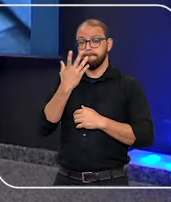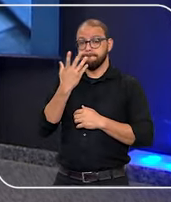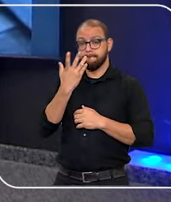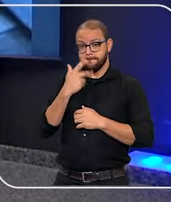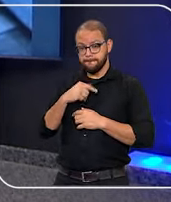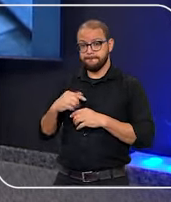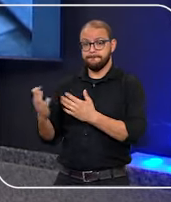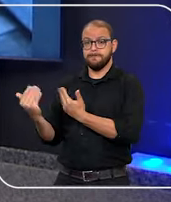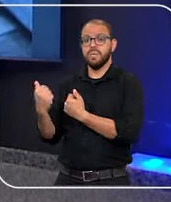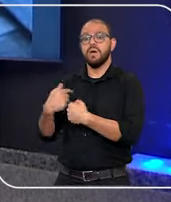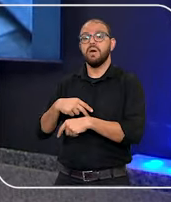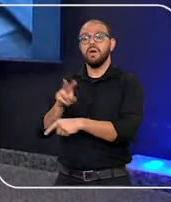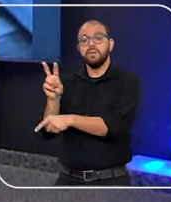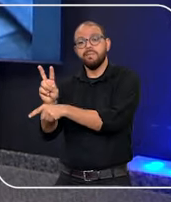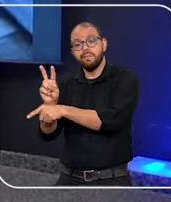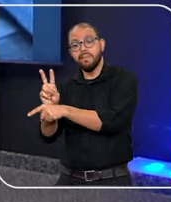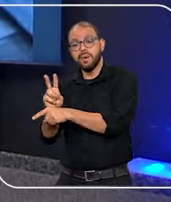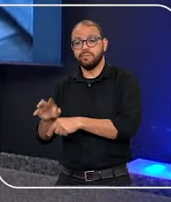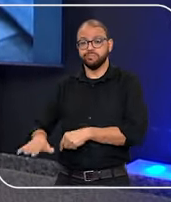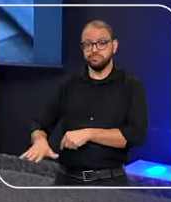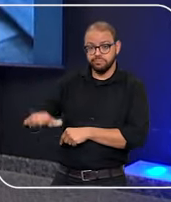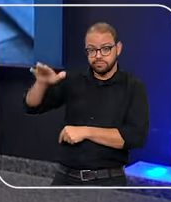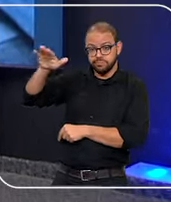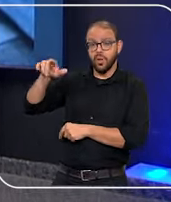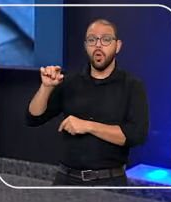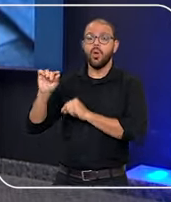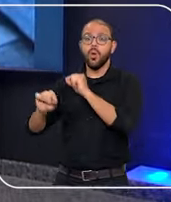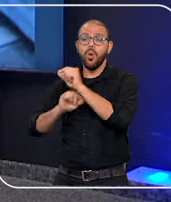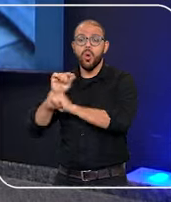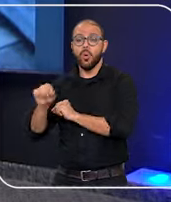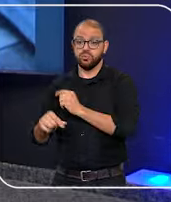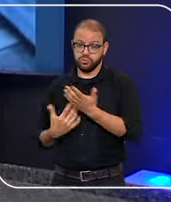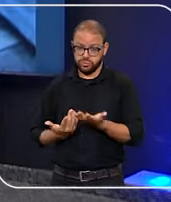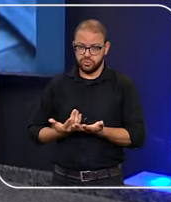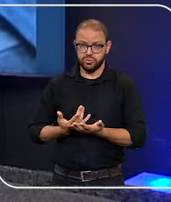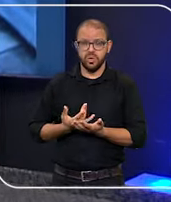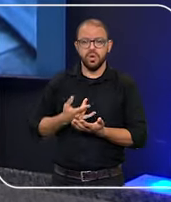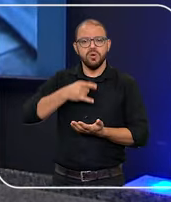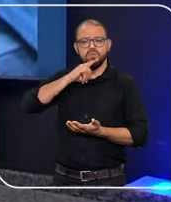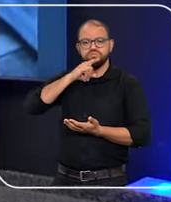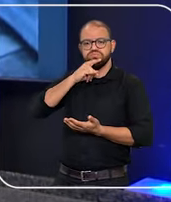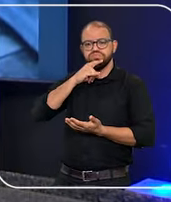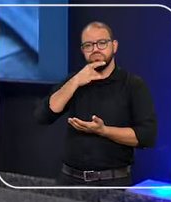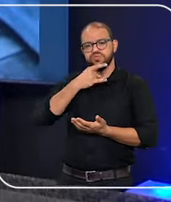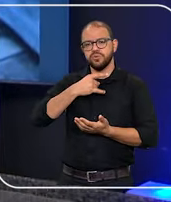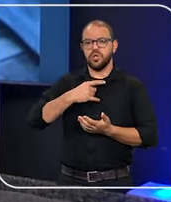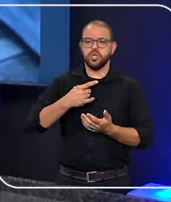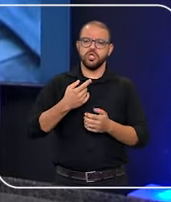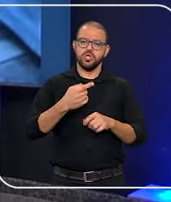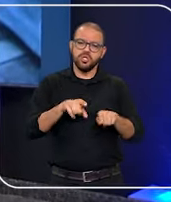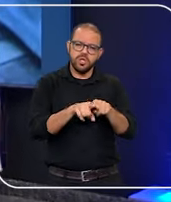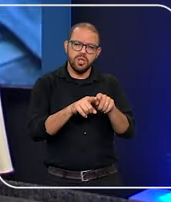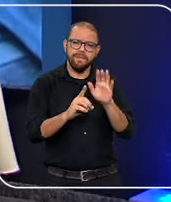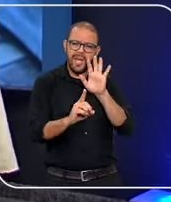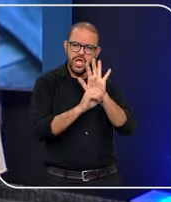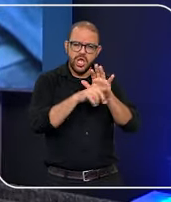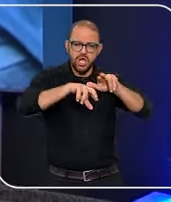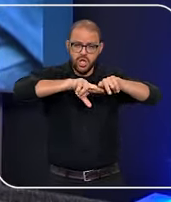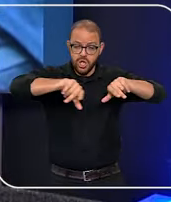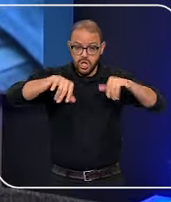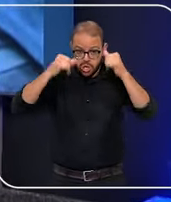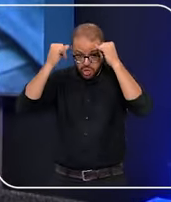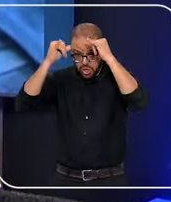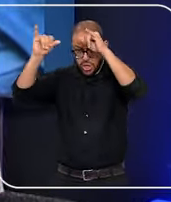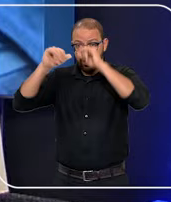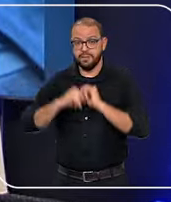possui regras que protegem a infância e a adolescência contra o uso de álcool e outras drogas.